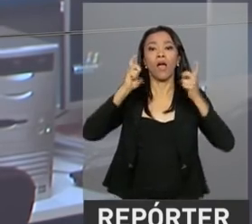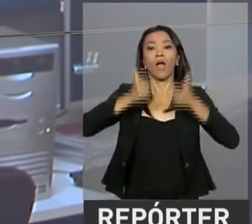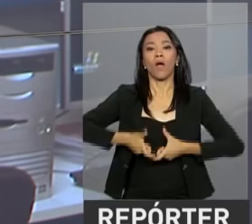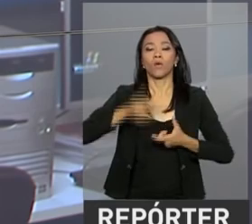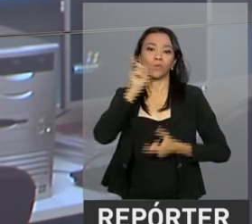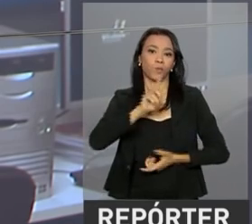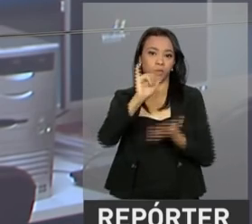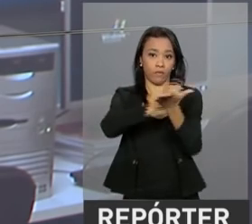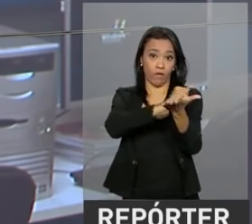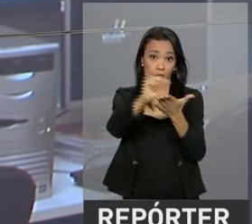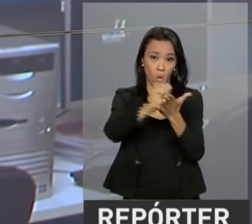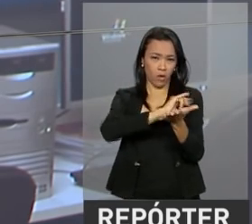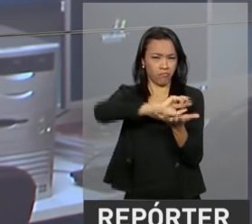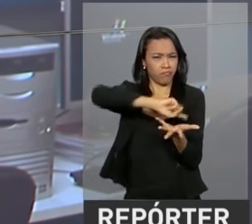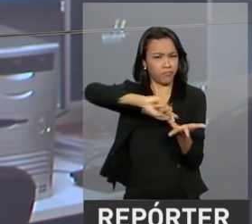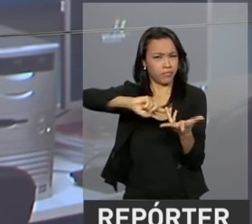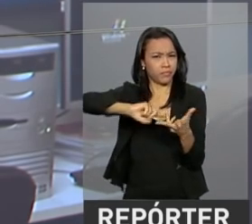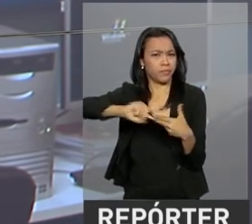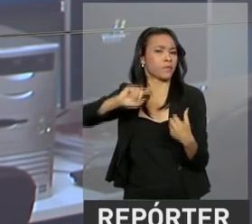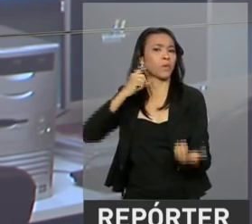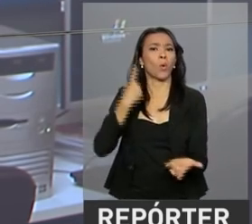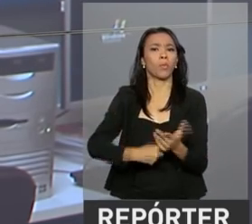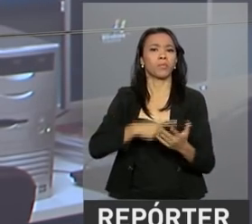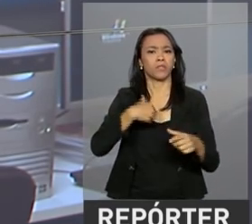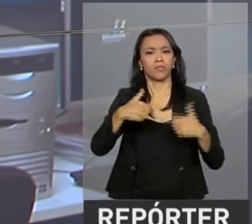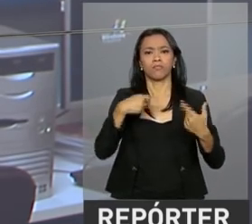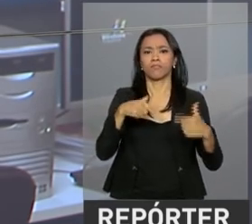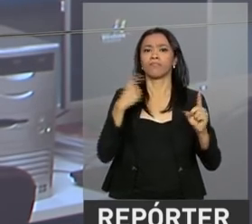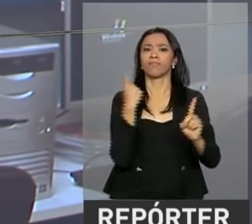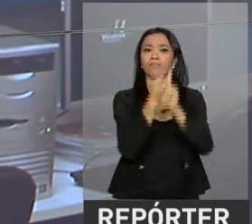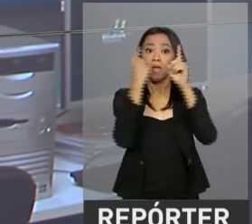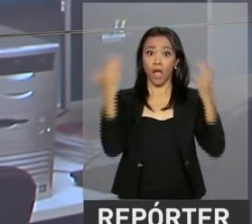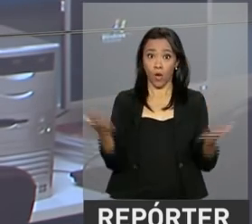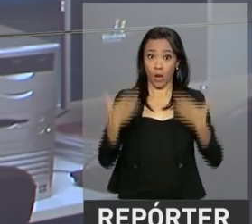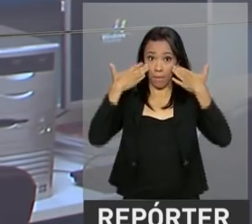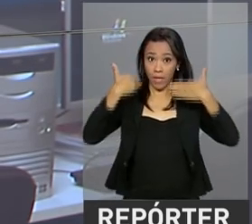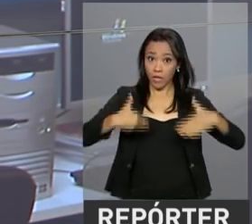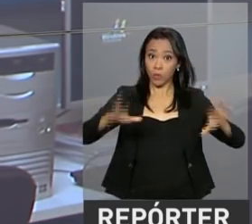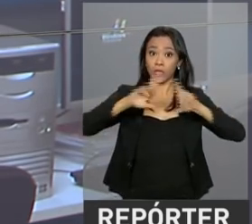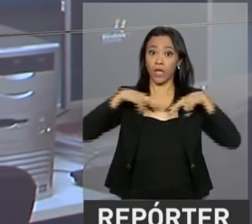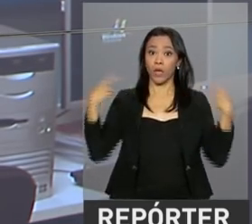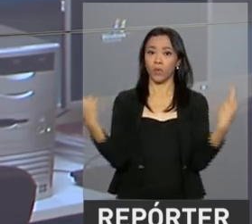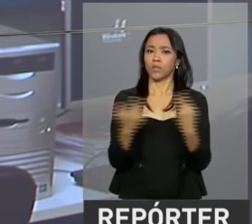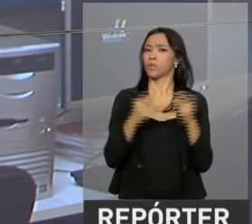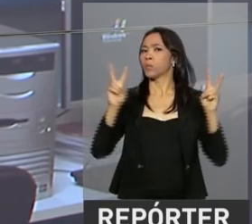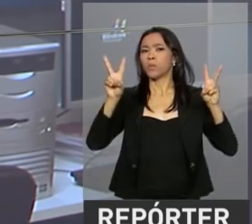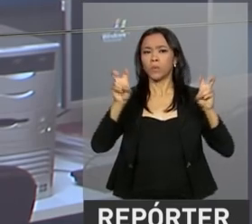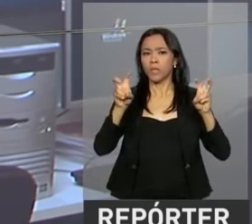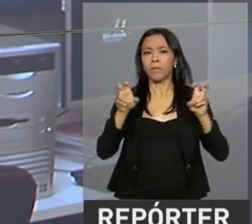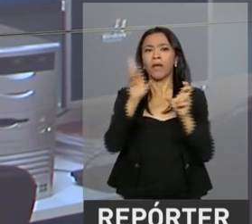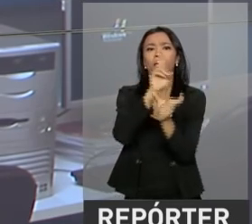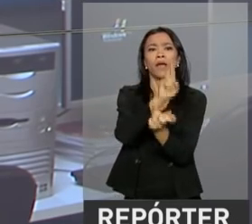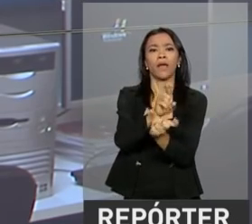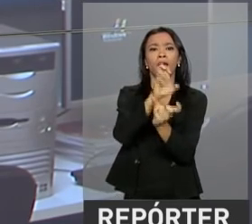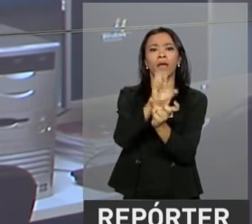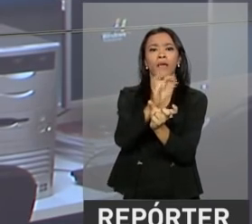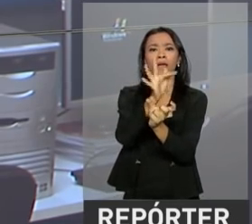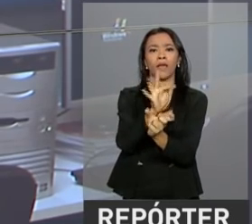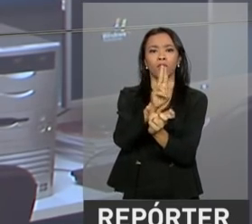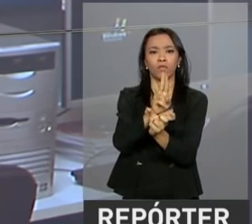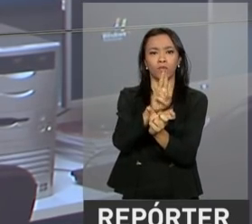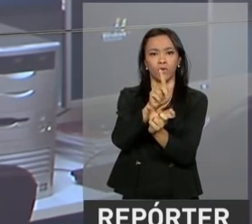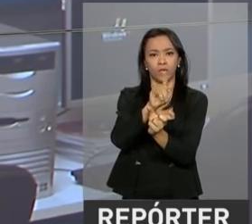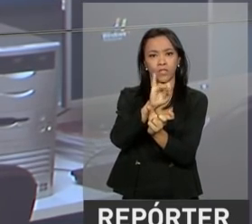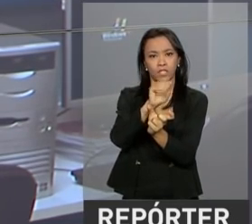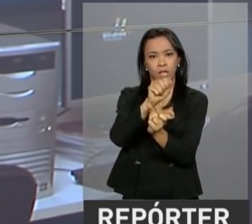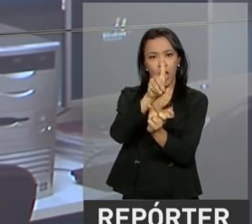série de compromissos. Ele participa agora da abertura da reunião de alto nível sobre grandes movimentos de refugiados e imigrantes.